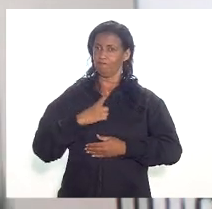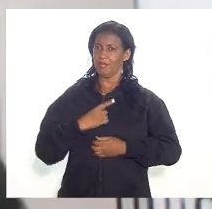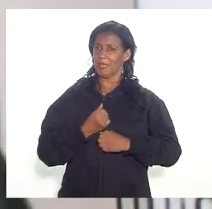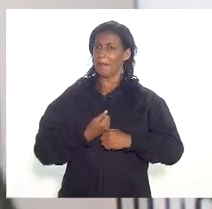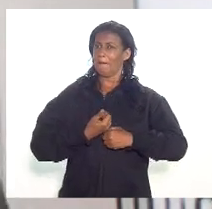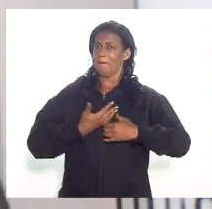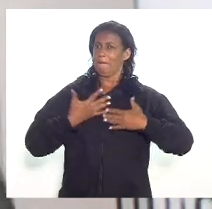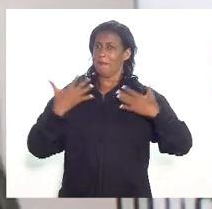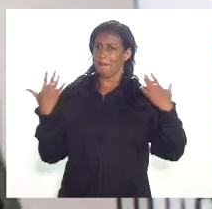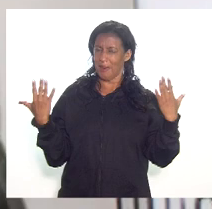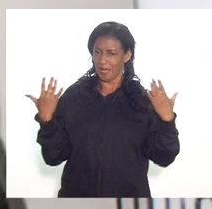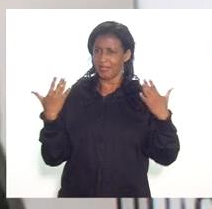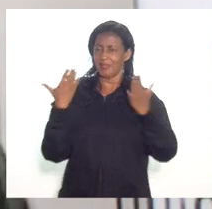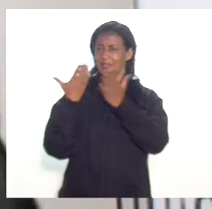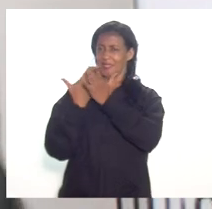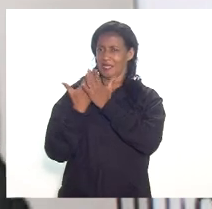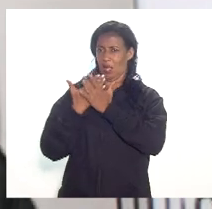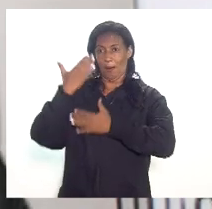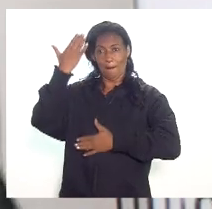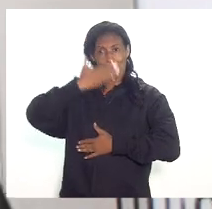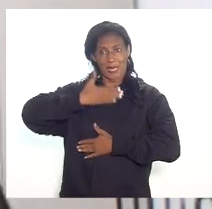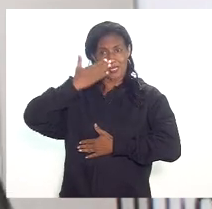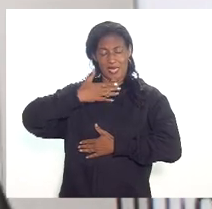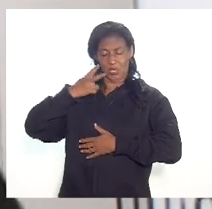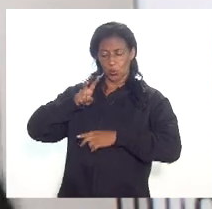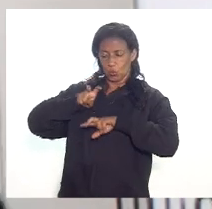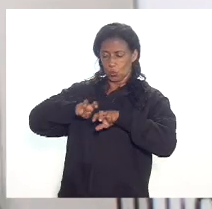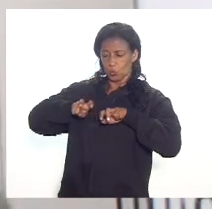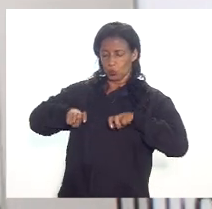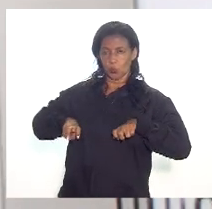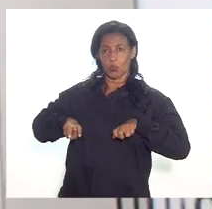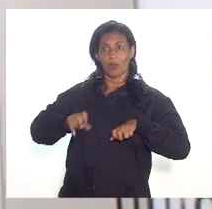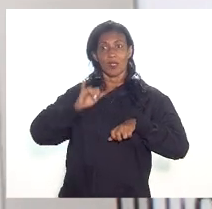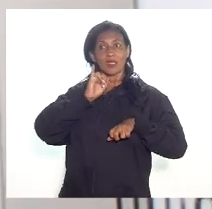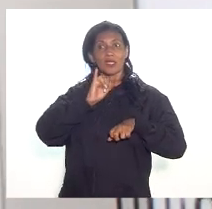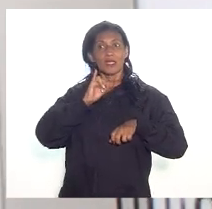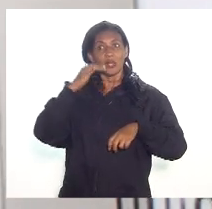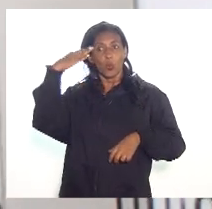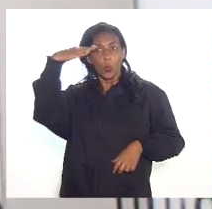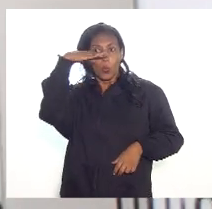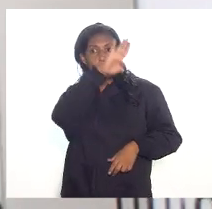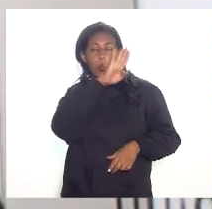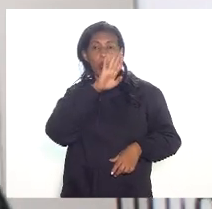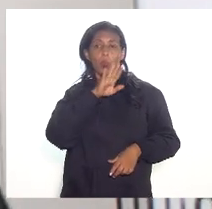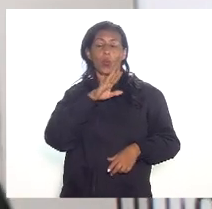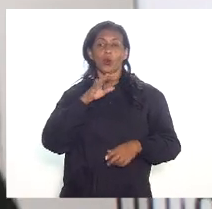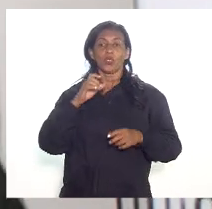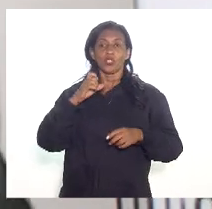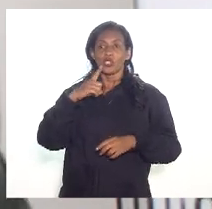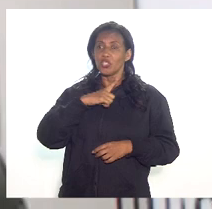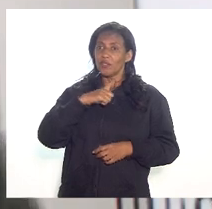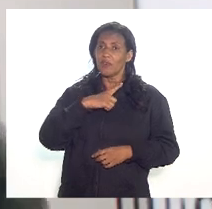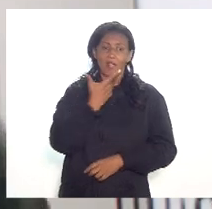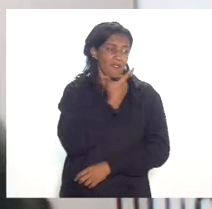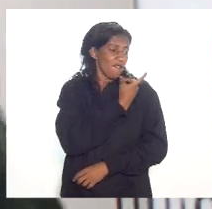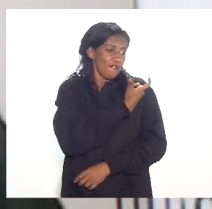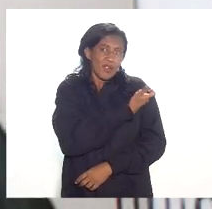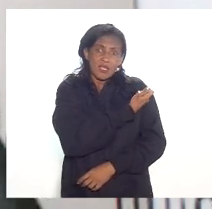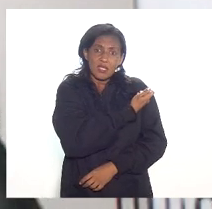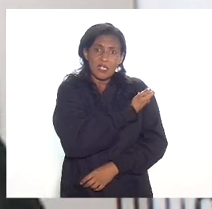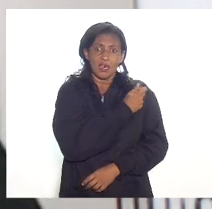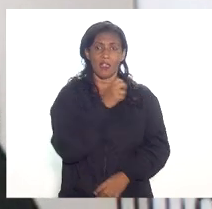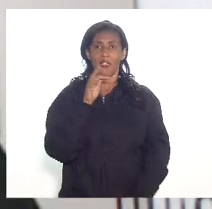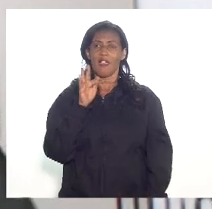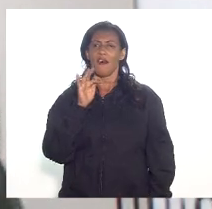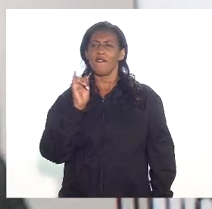condições de ter aulas presenciais se o governo Bolsonaro tivesse ido atrás de vacinas o laboratório Pfizer procurou o governo federal